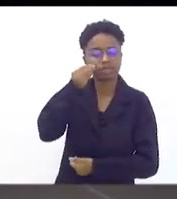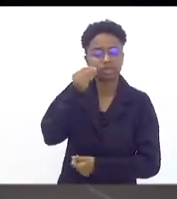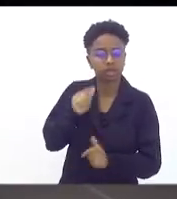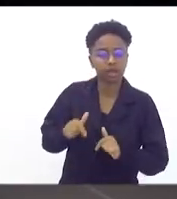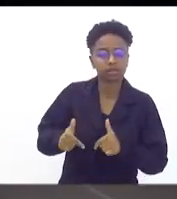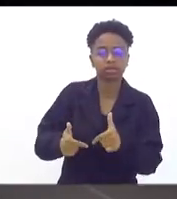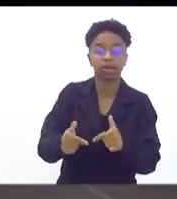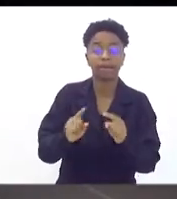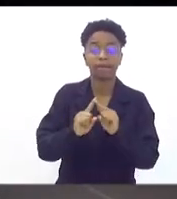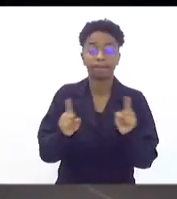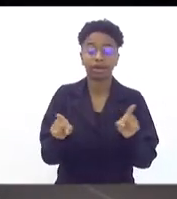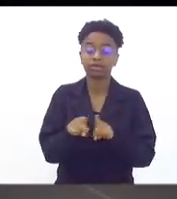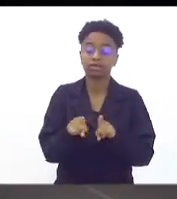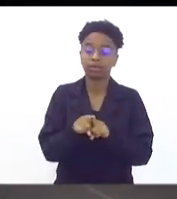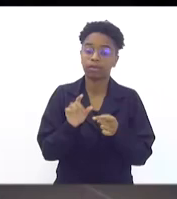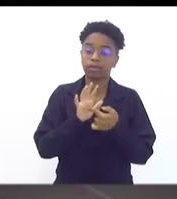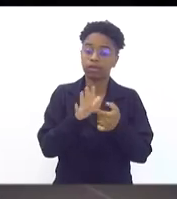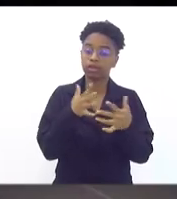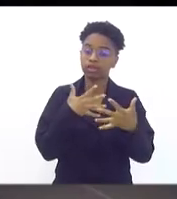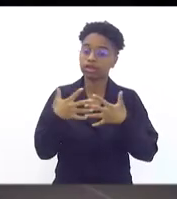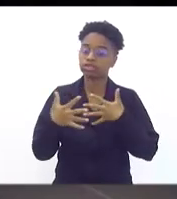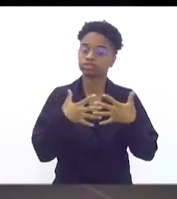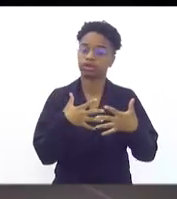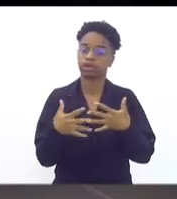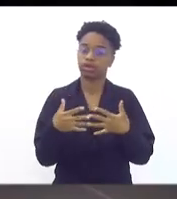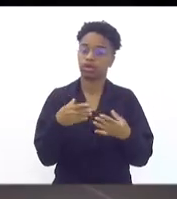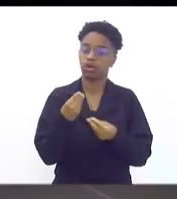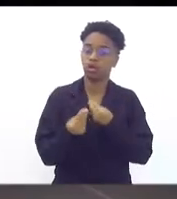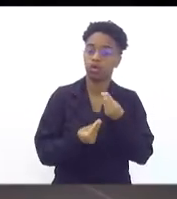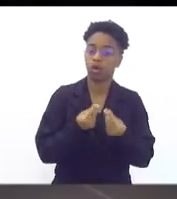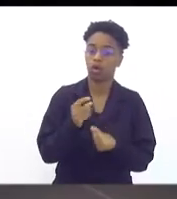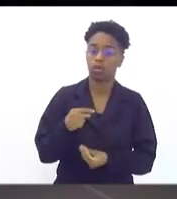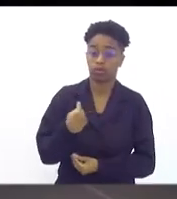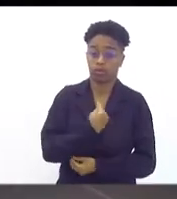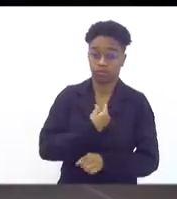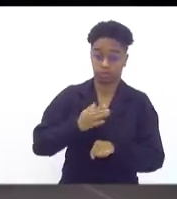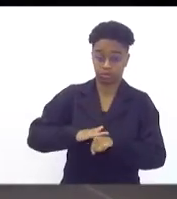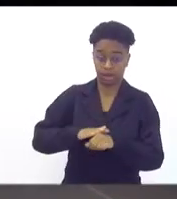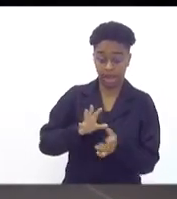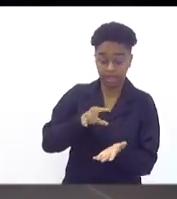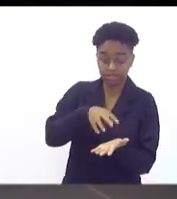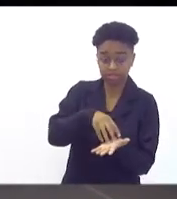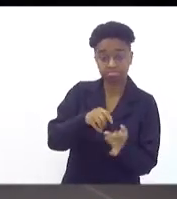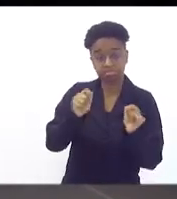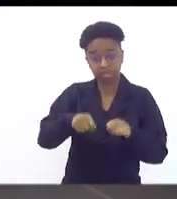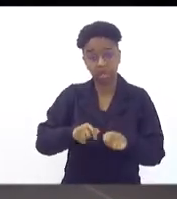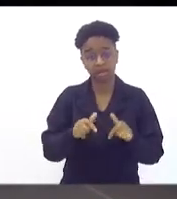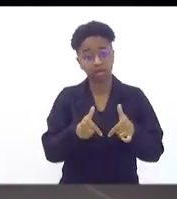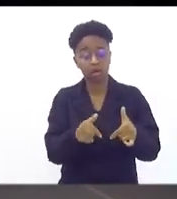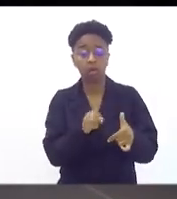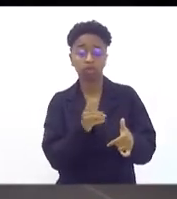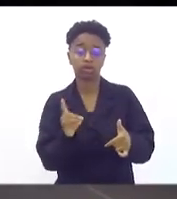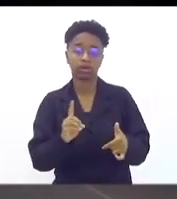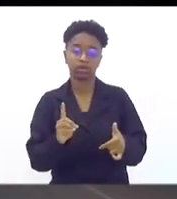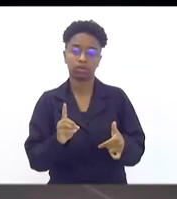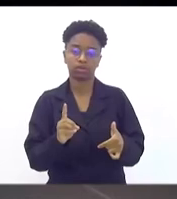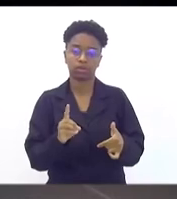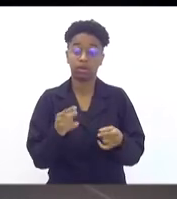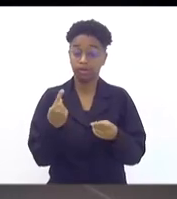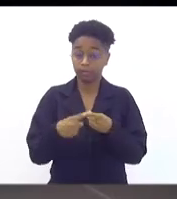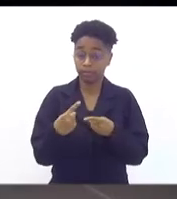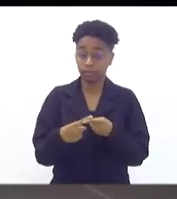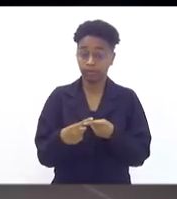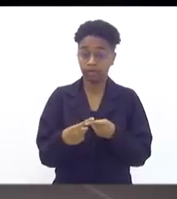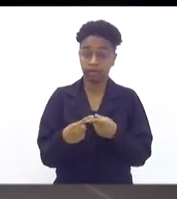e a gente trazer mais Transparência aquilo que a gente como a gente pode não pode fazer porque Deputado brasão